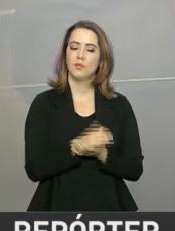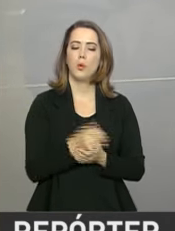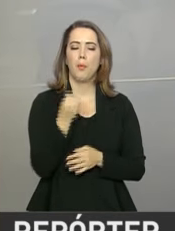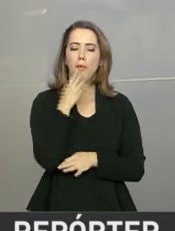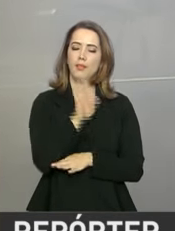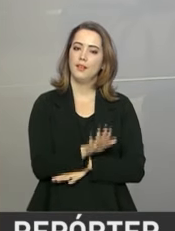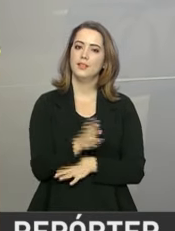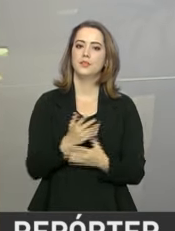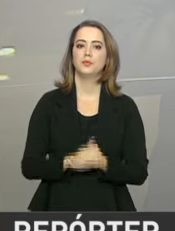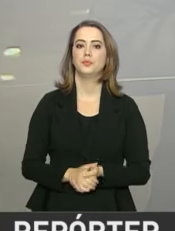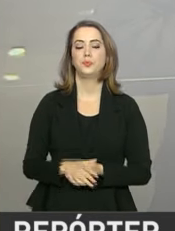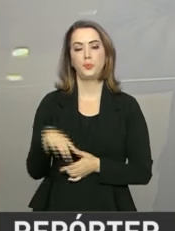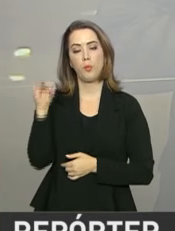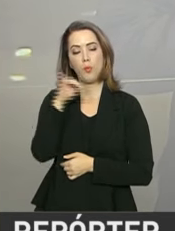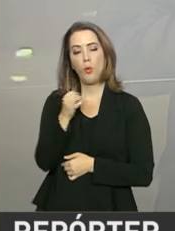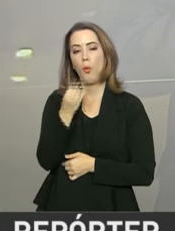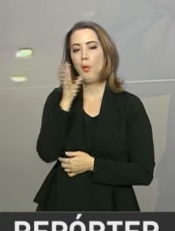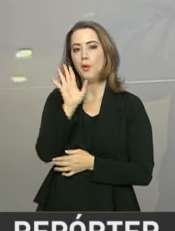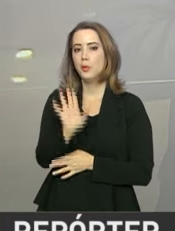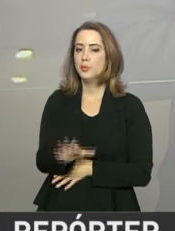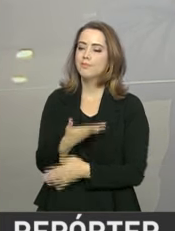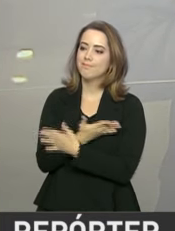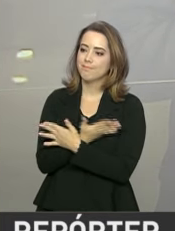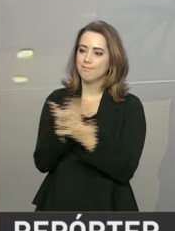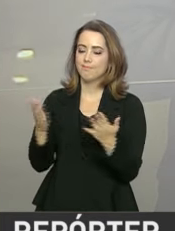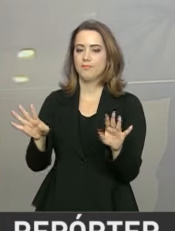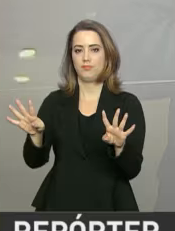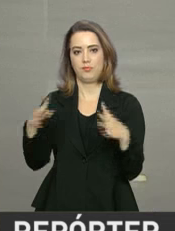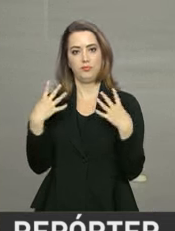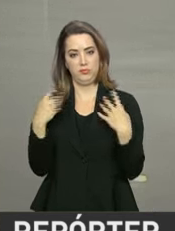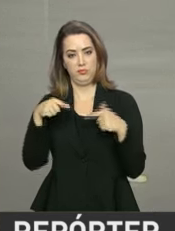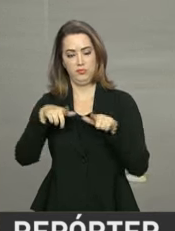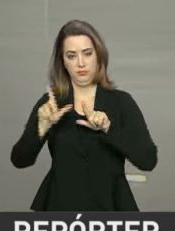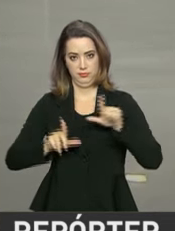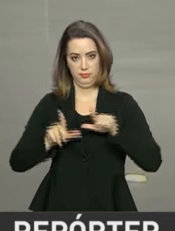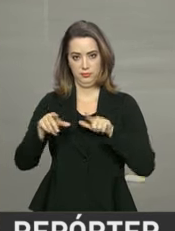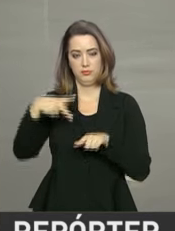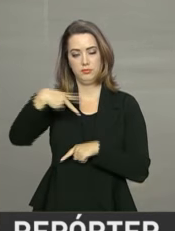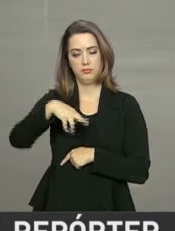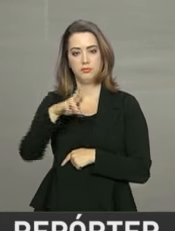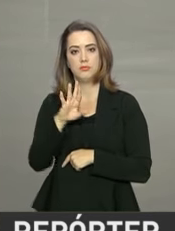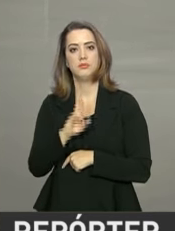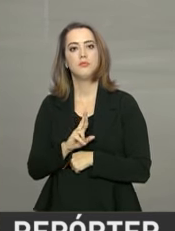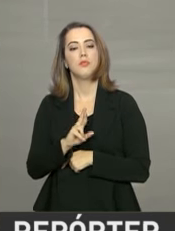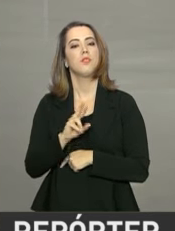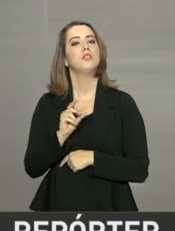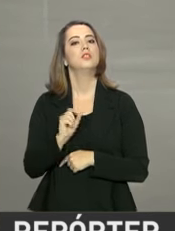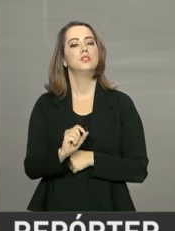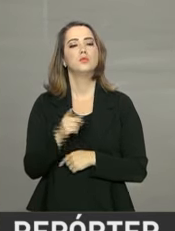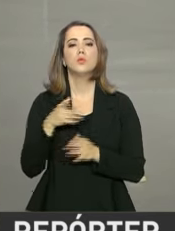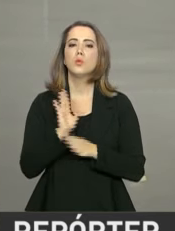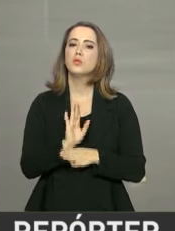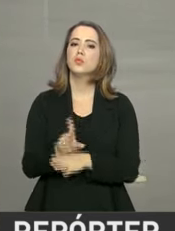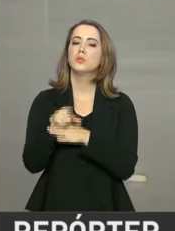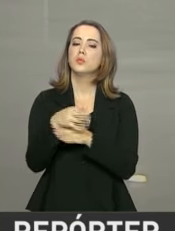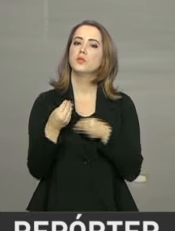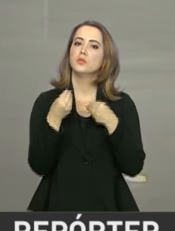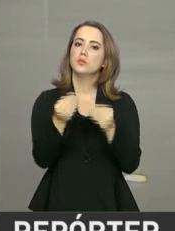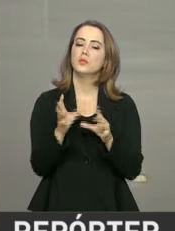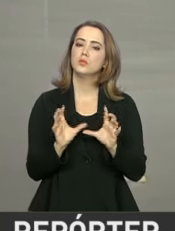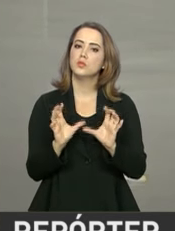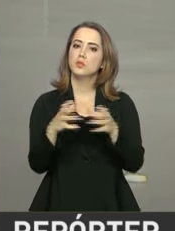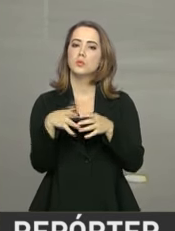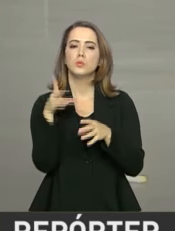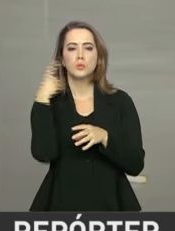Boa tarde Boa tarde Boa tarde a todos que nos assistem na TV NBR este apoio foi manifestado pela frente